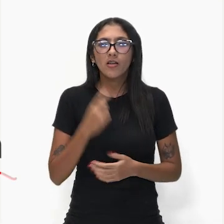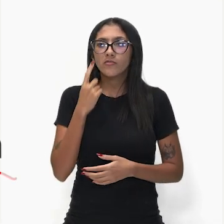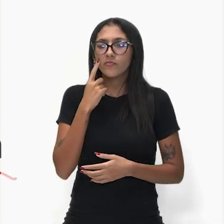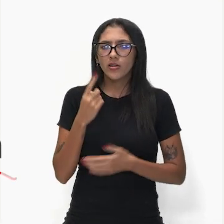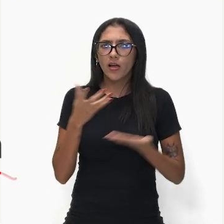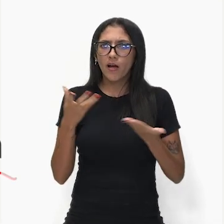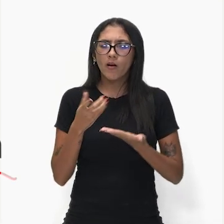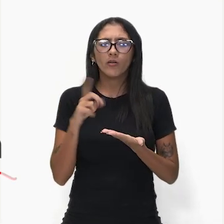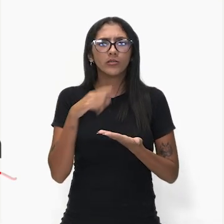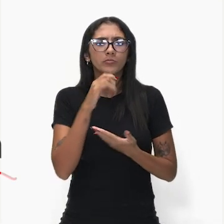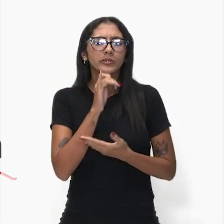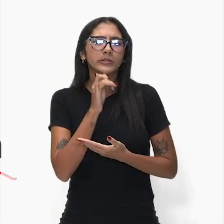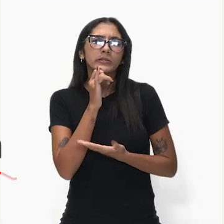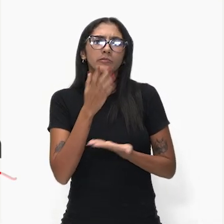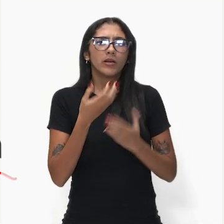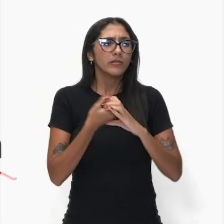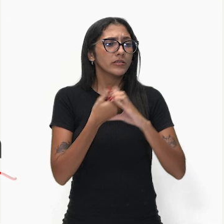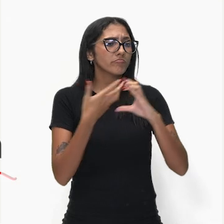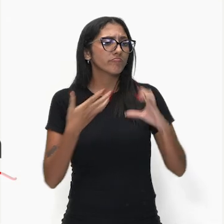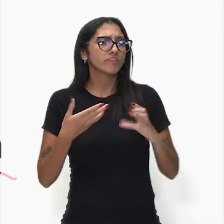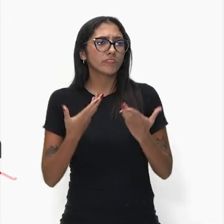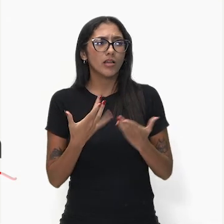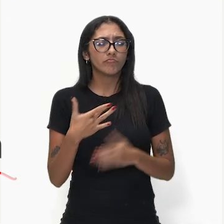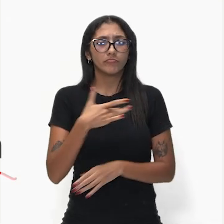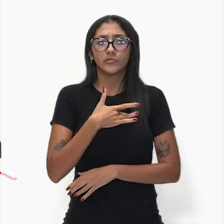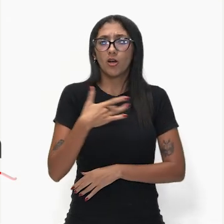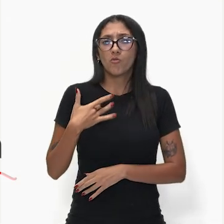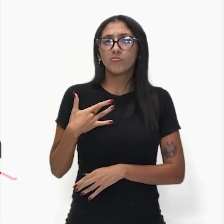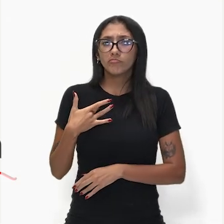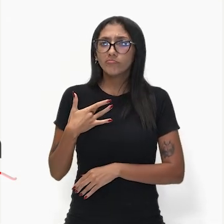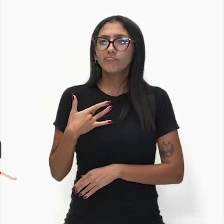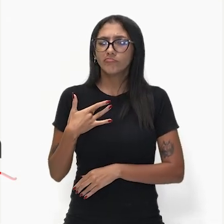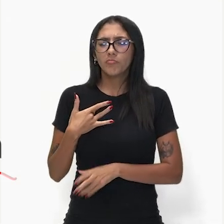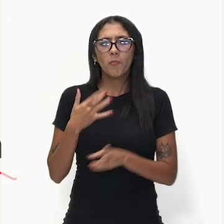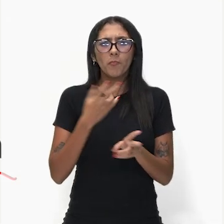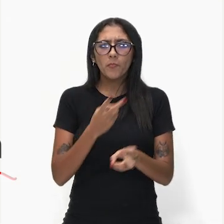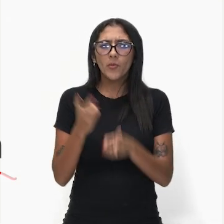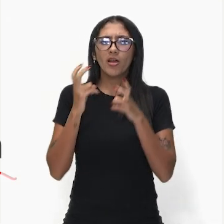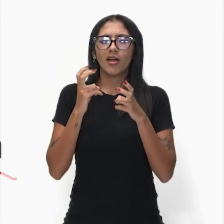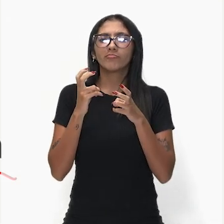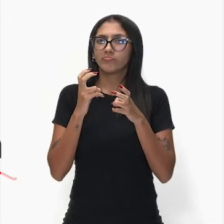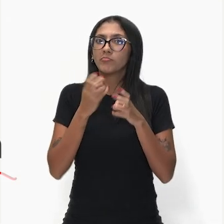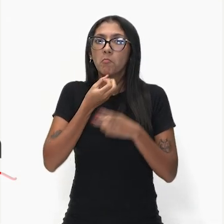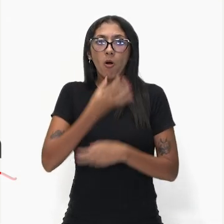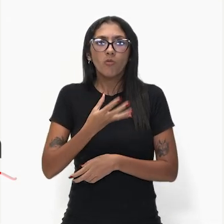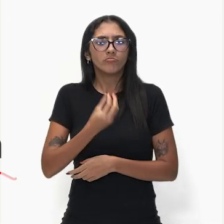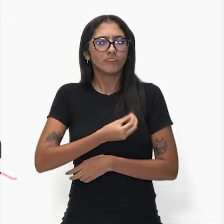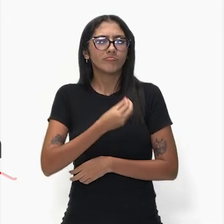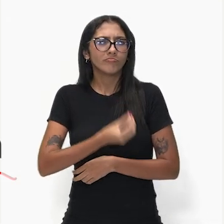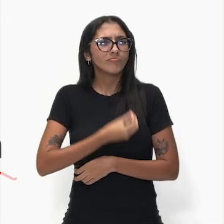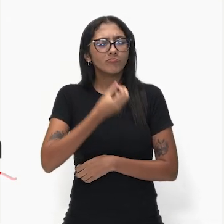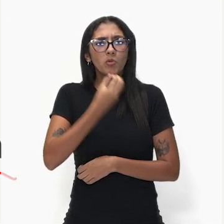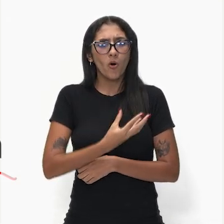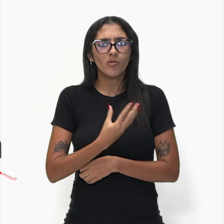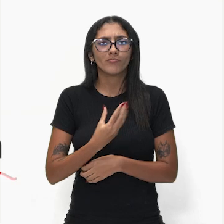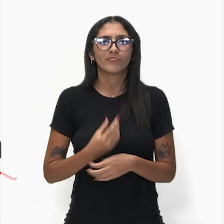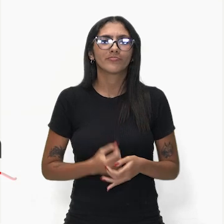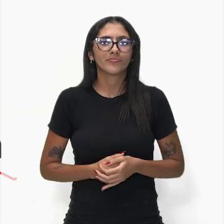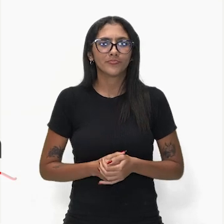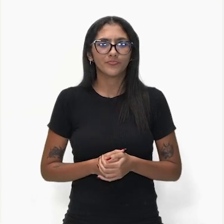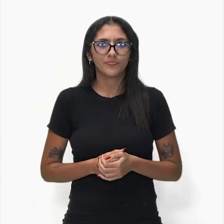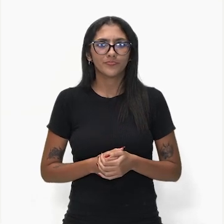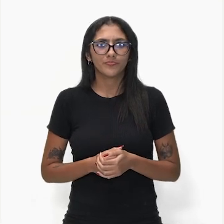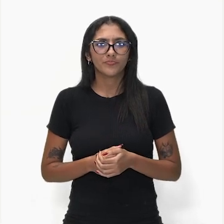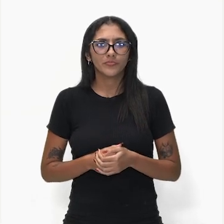de, vamos dizer, de saúde, certo? Um aspecto que mostra eles em um momento bom. E na sequência